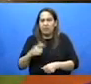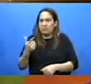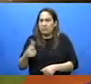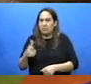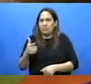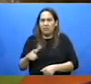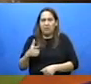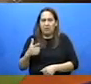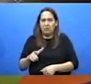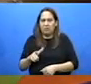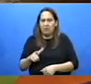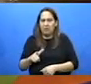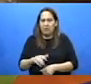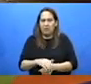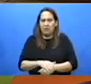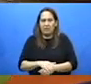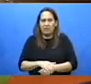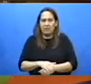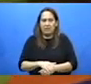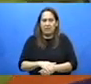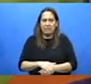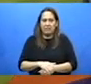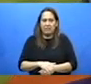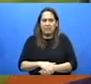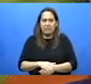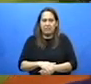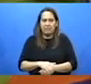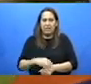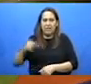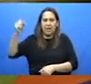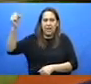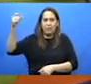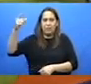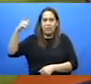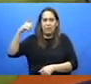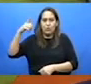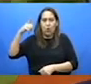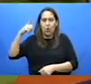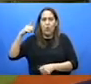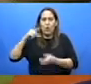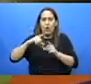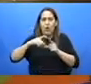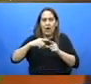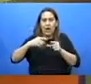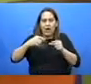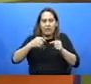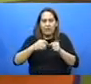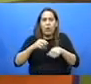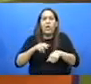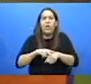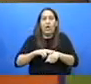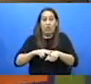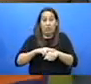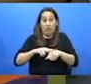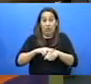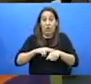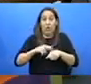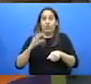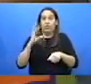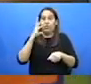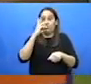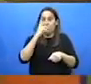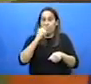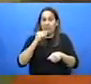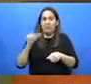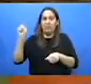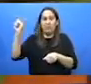Elas ficaram da mesma cor que estavam as outras folhas que estavam recebendo a luz normalmente? Não,